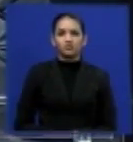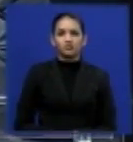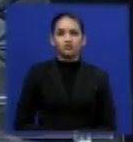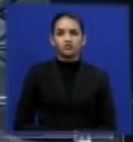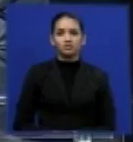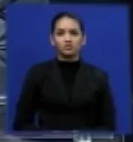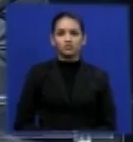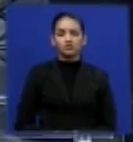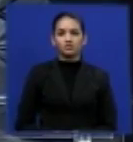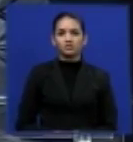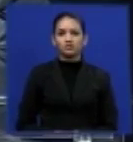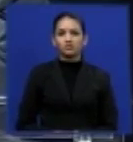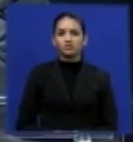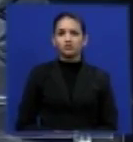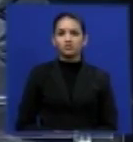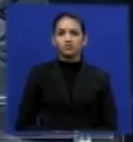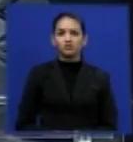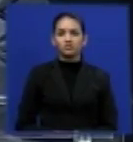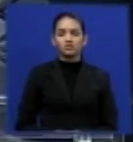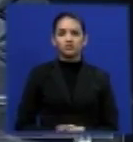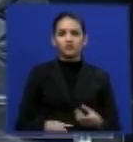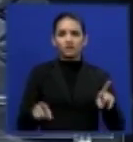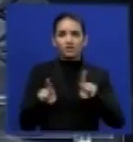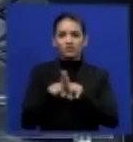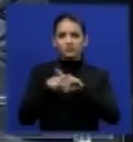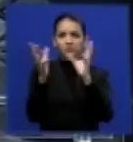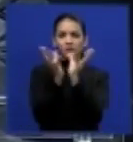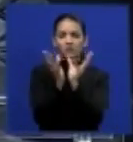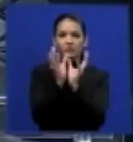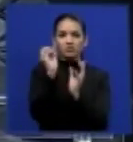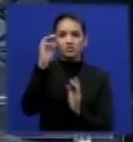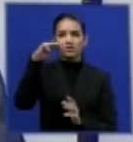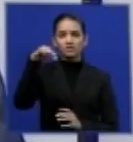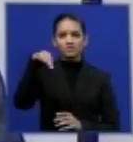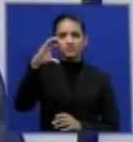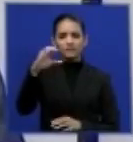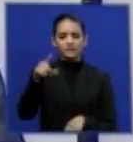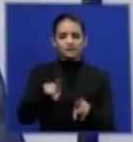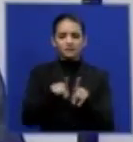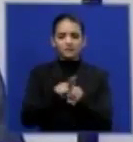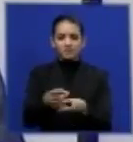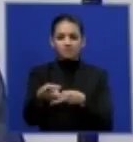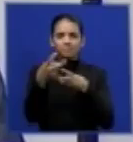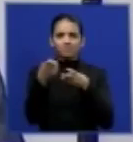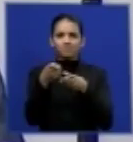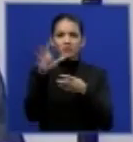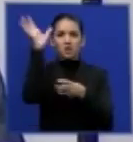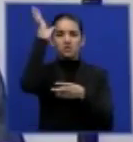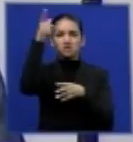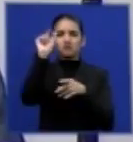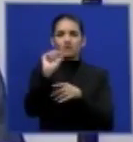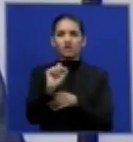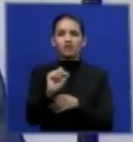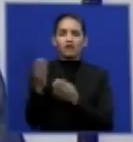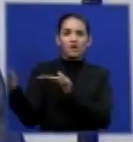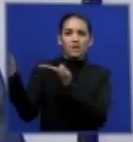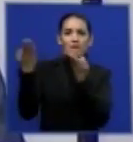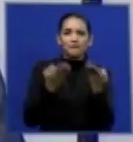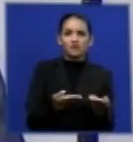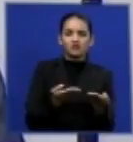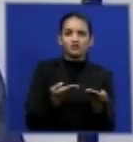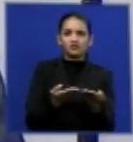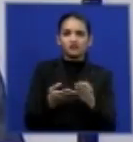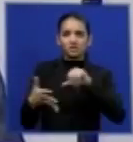Mercosul por um lado o painel julgou que como as importações de pneus reformados oriundas do